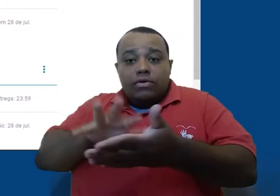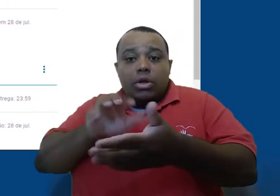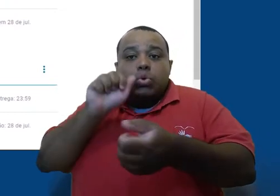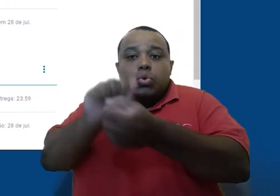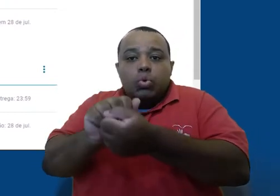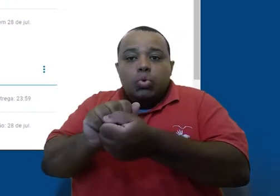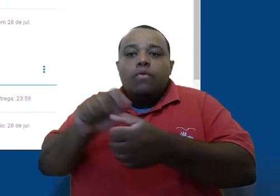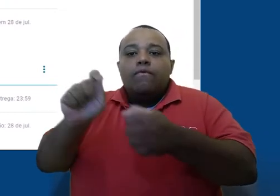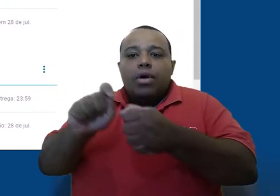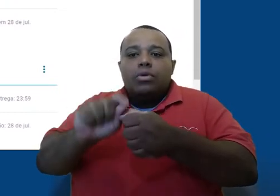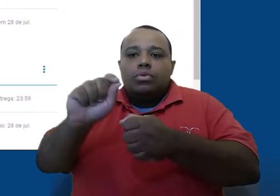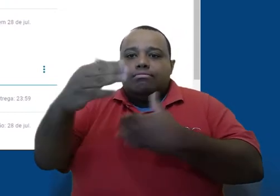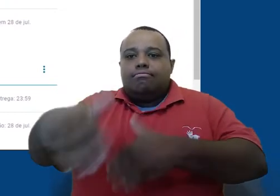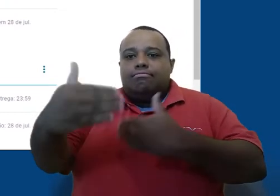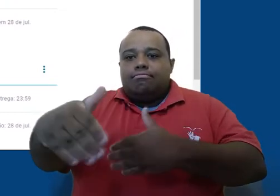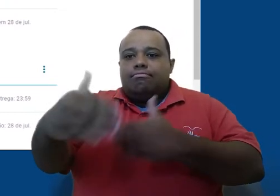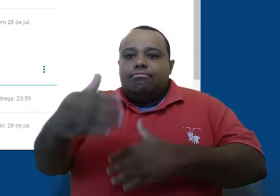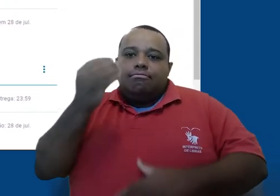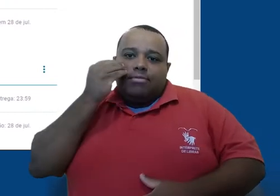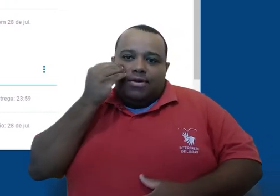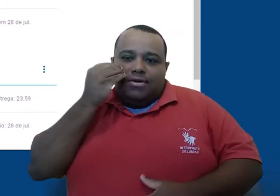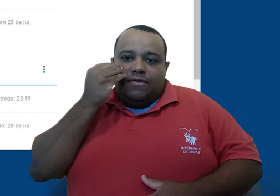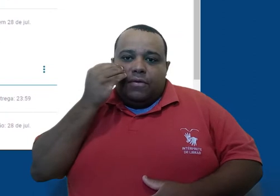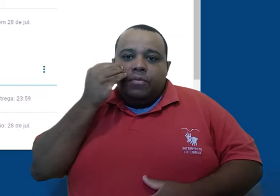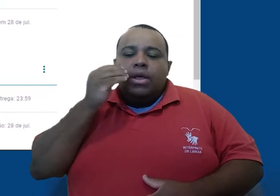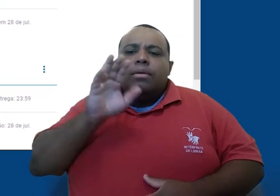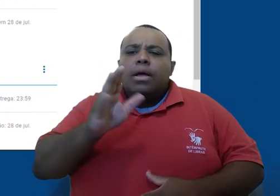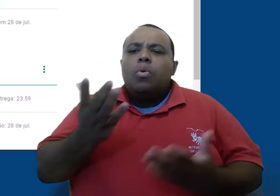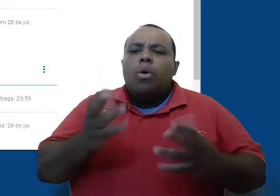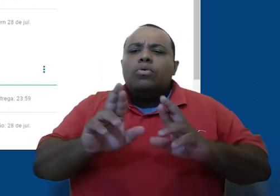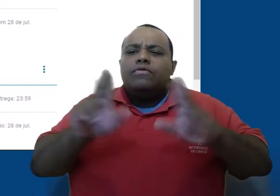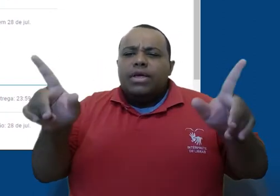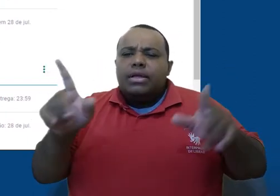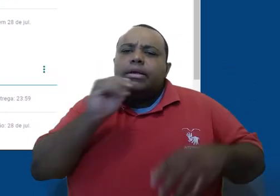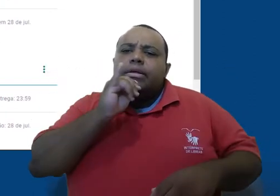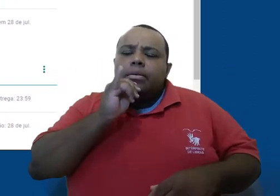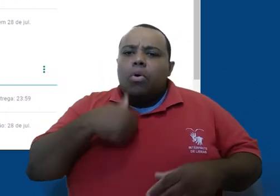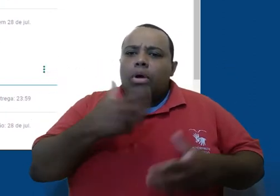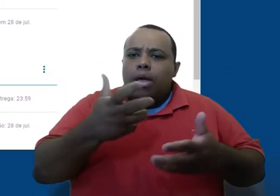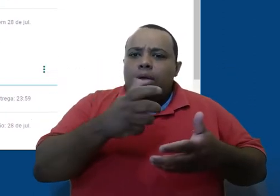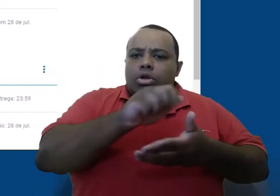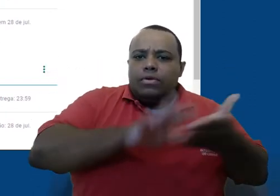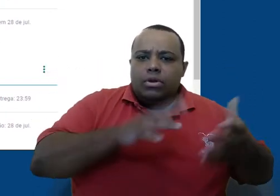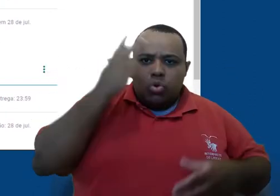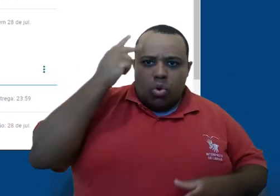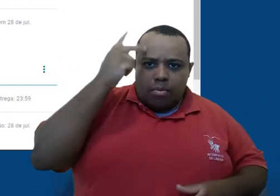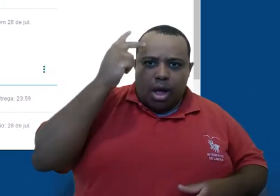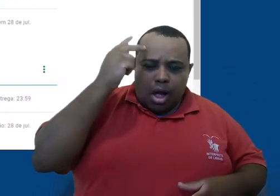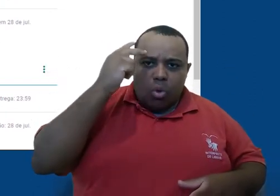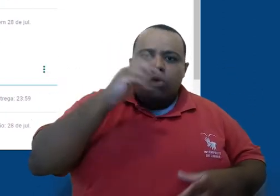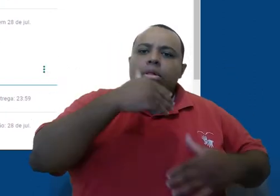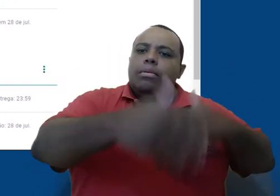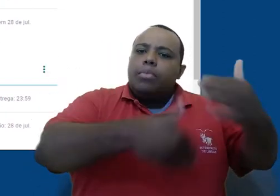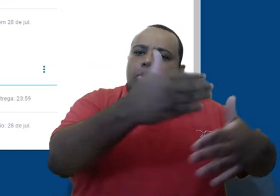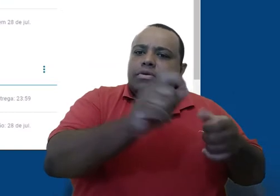formulário configurado para ser um teste mas qual a diferença então entre criar um formulário pela opção de criar uma atividade comum e